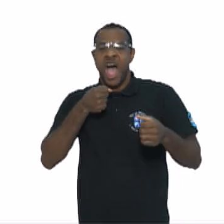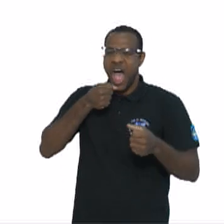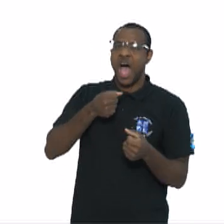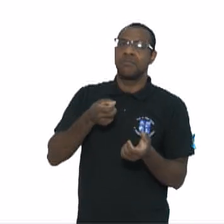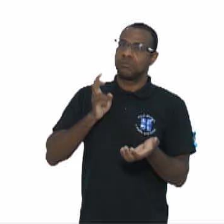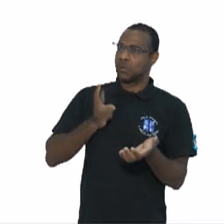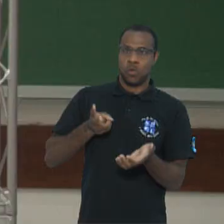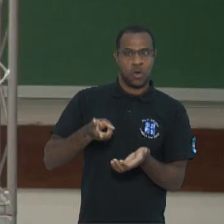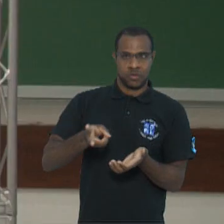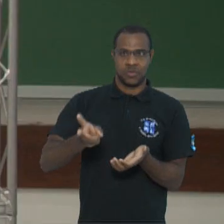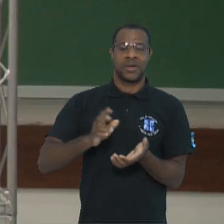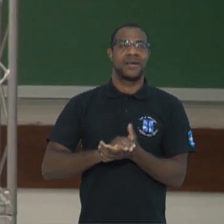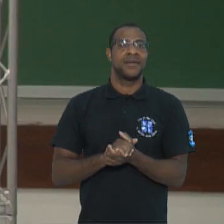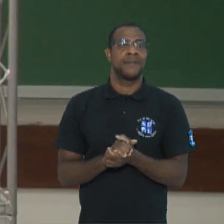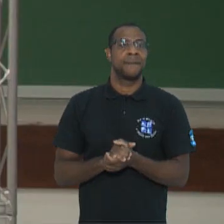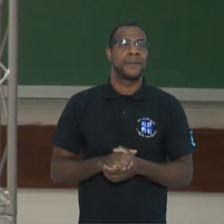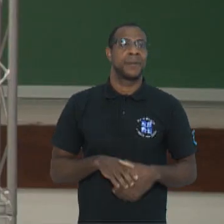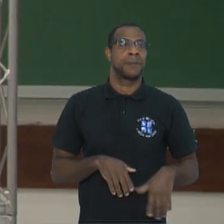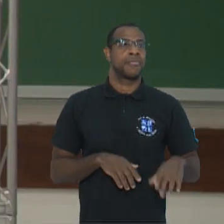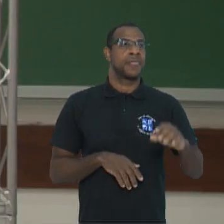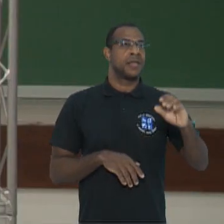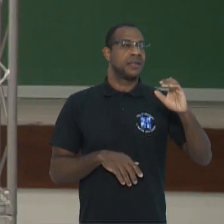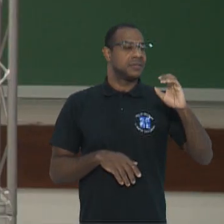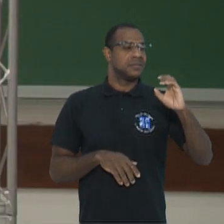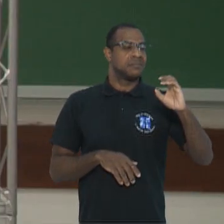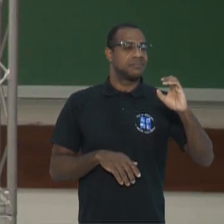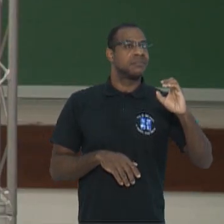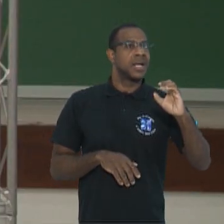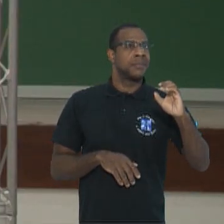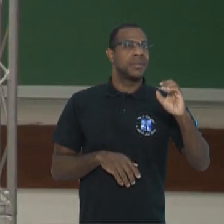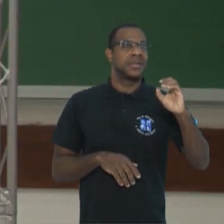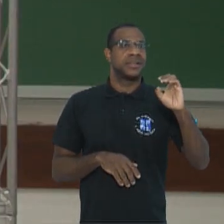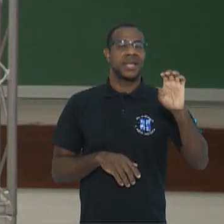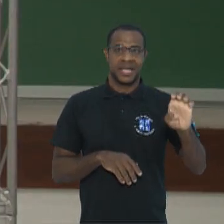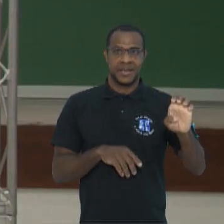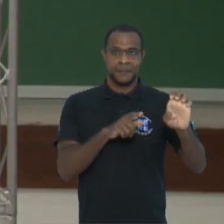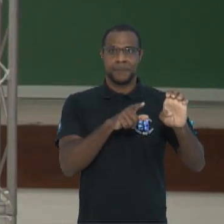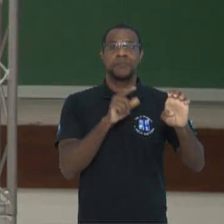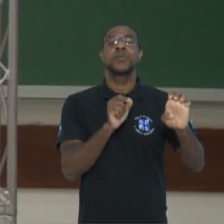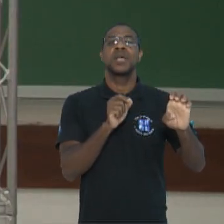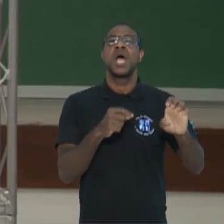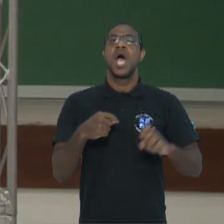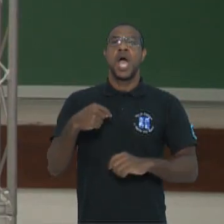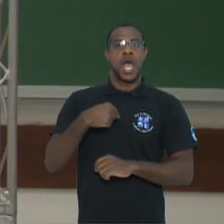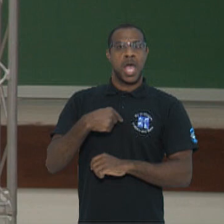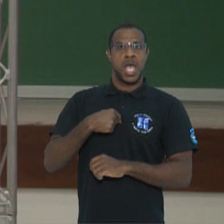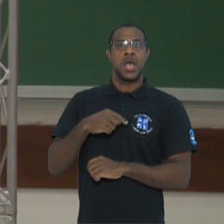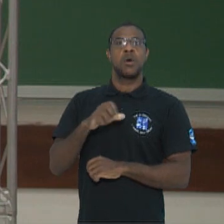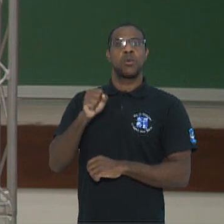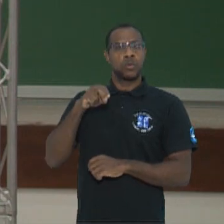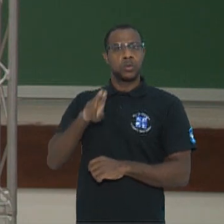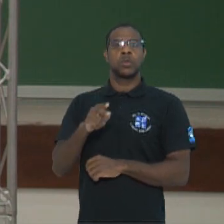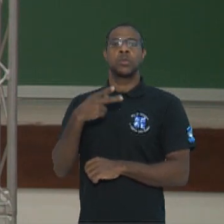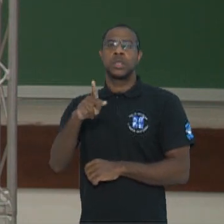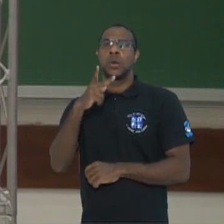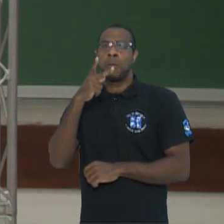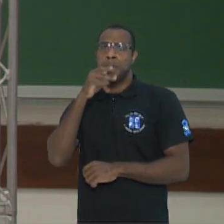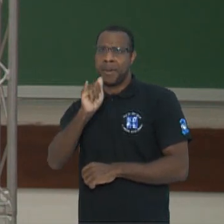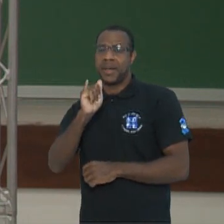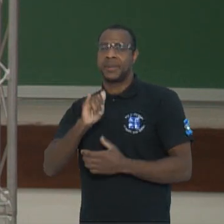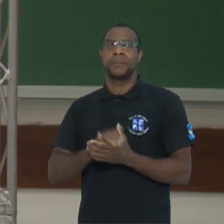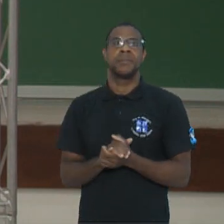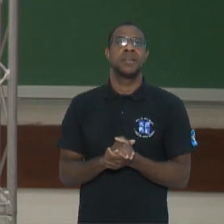father. Look, eu sou seu pai. Então, são citações de filmes, são citações de música, são